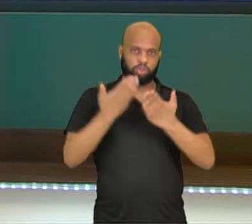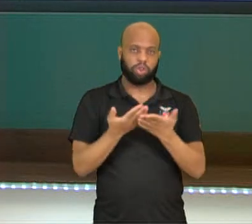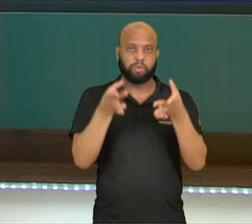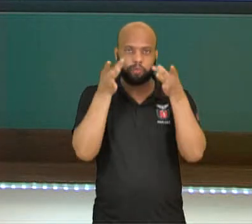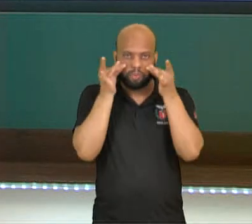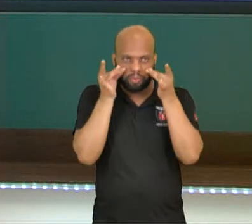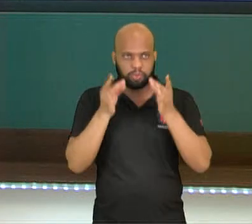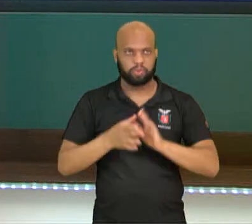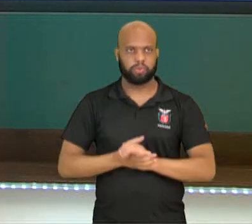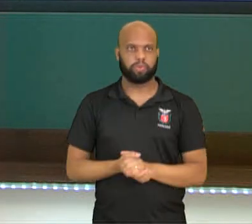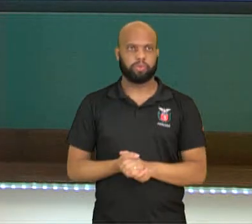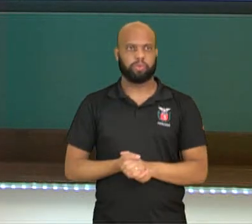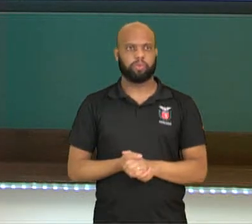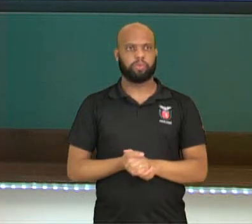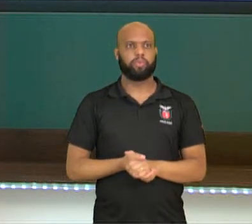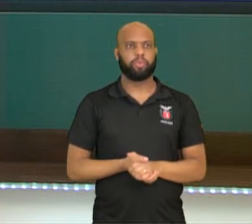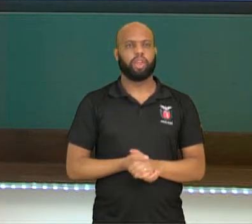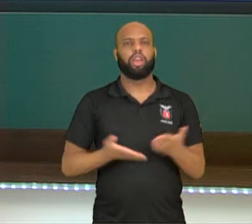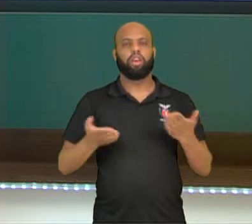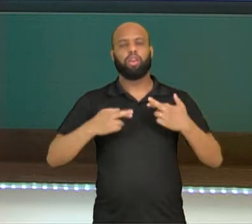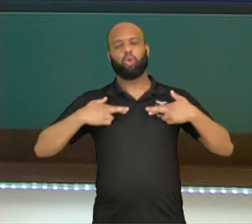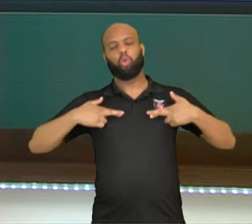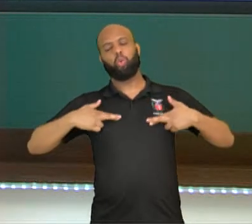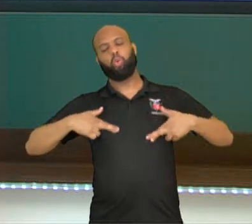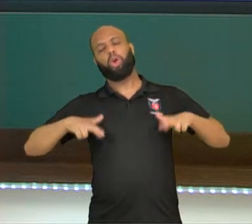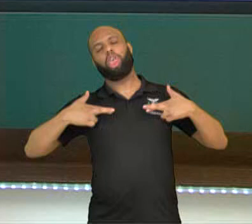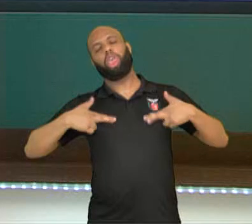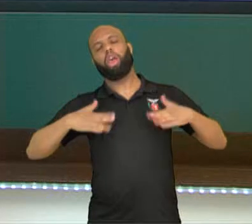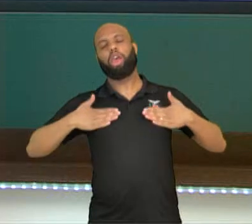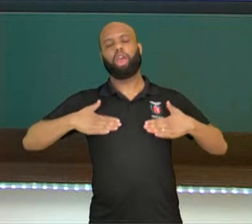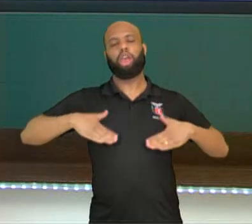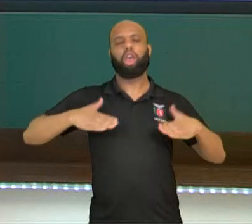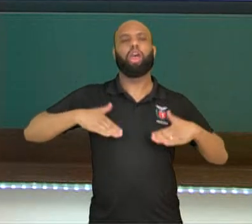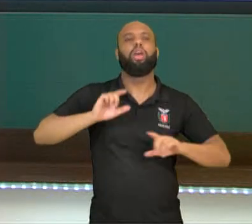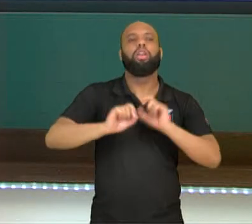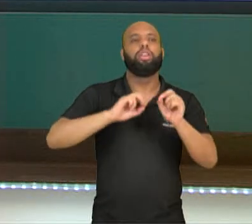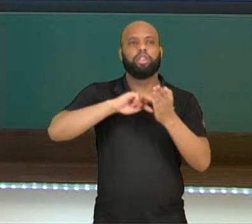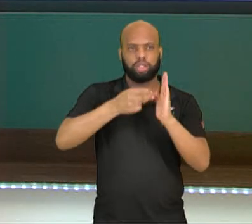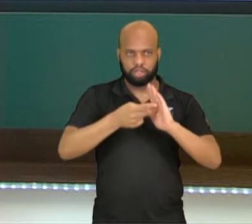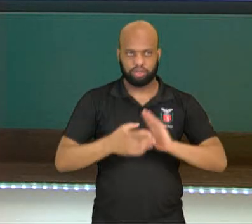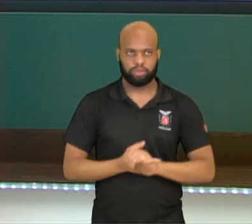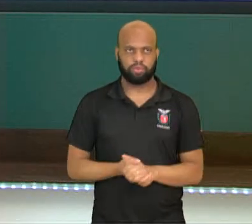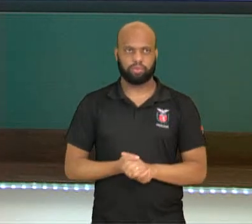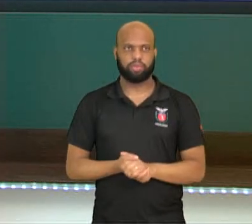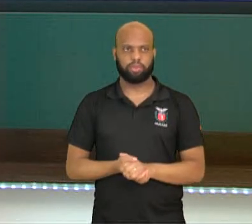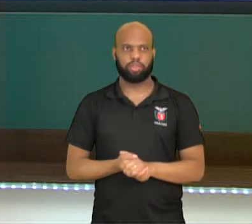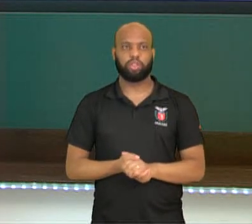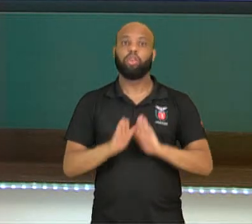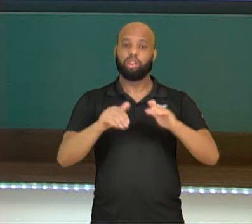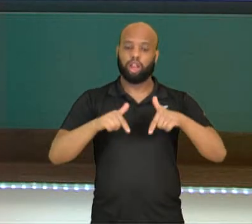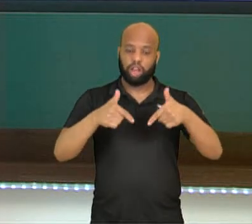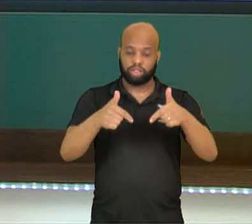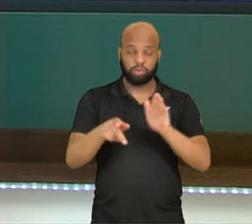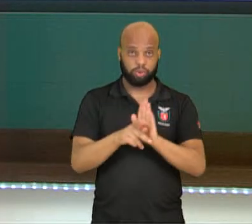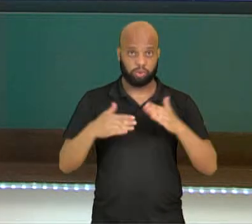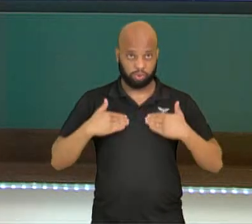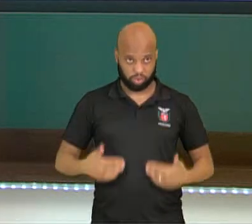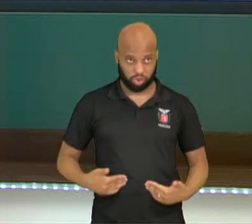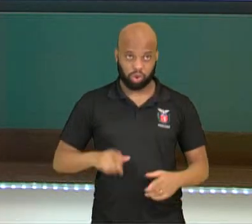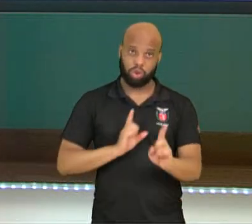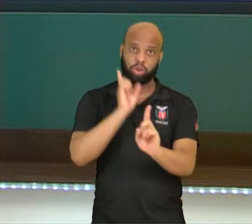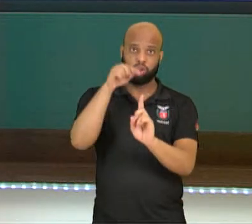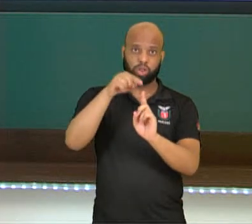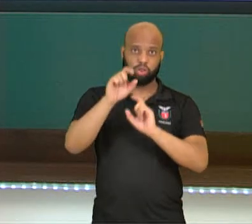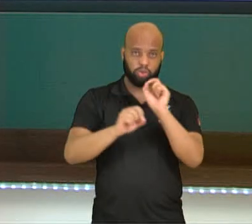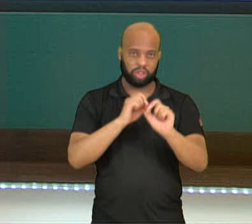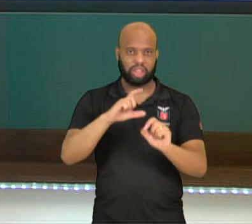E o relaxamento, então, o que é esse relaxamento? É uma ação corporal, cujo objetivo é